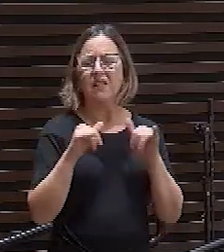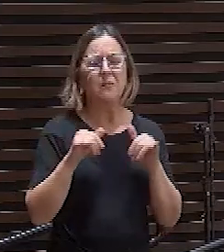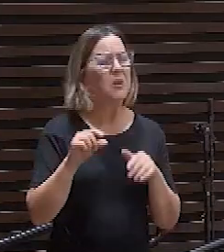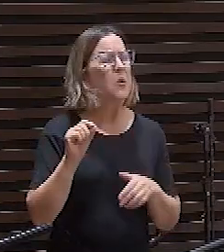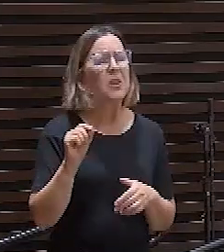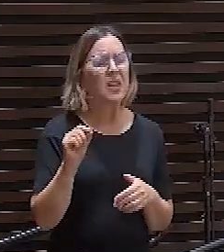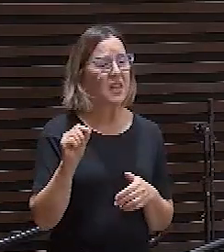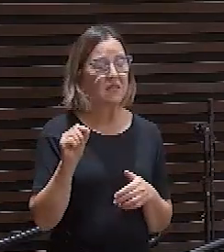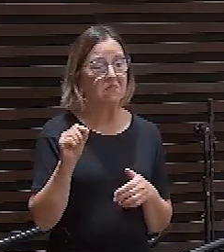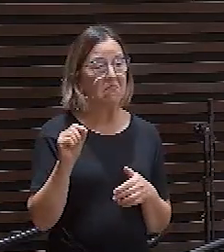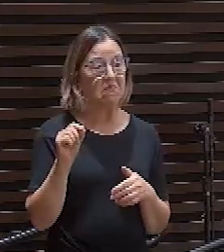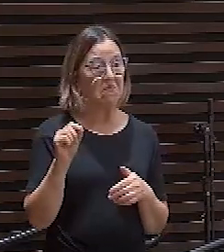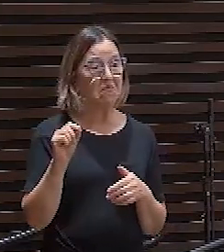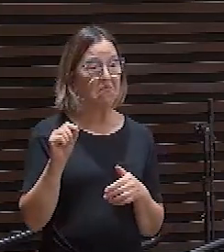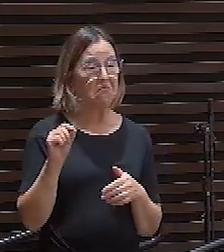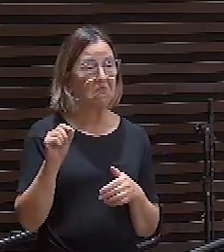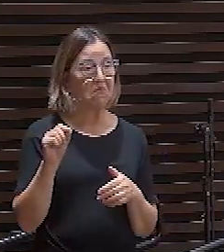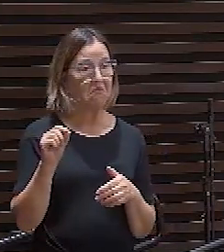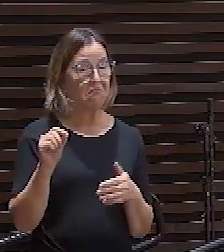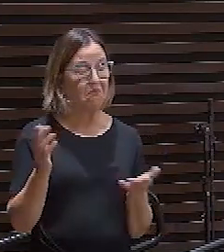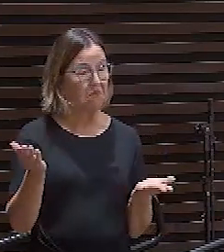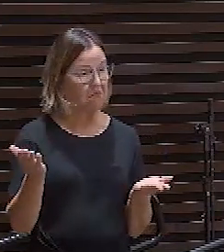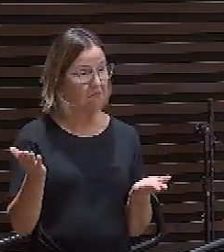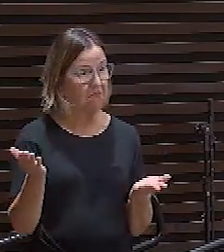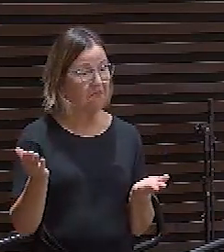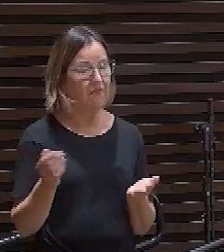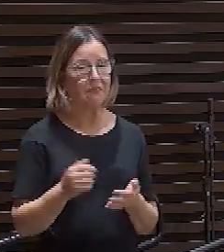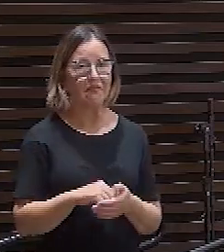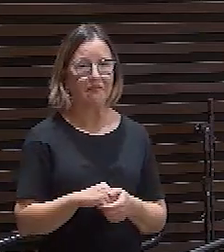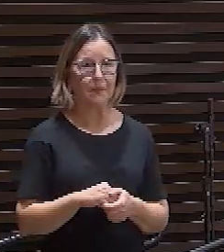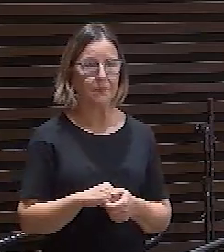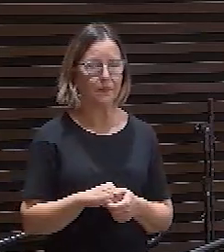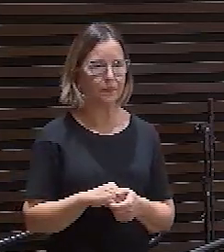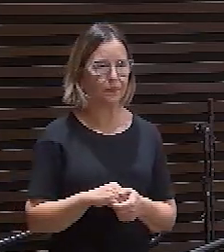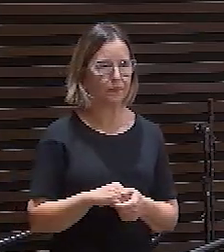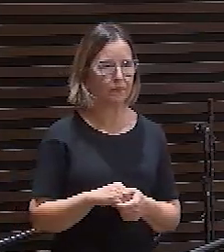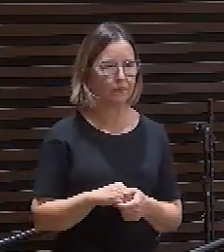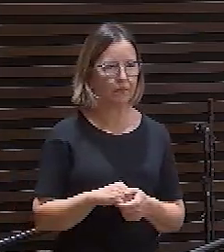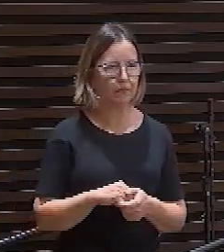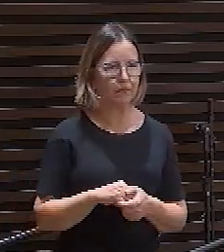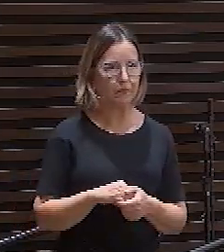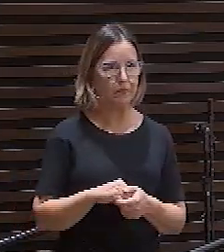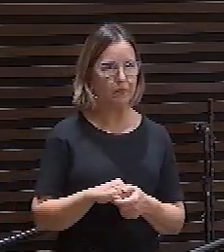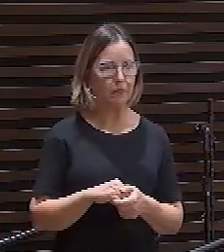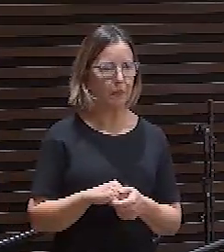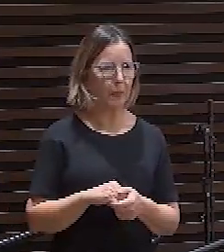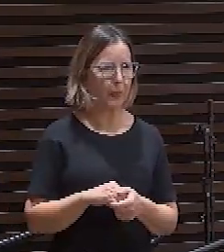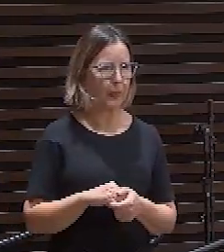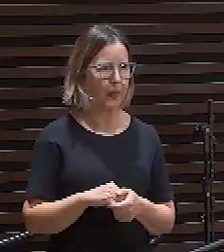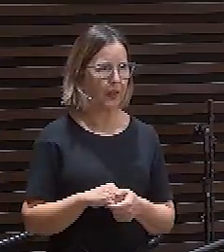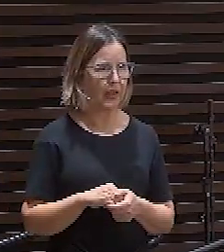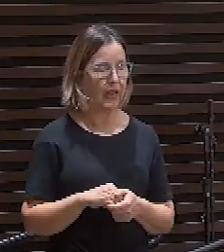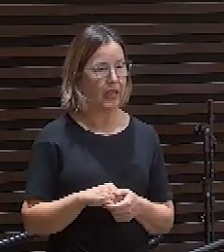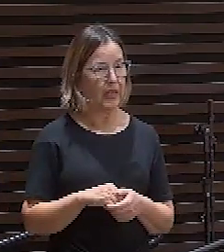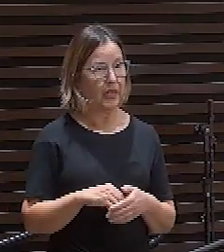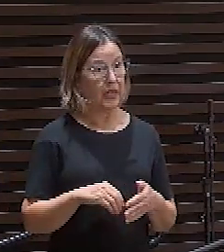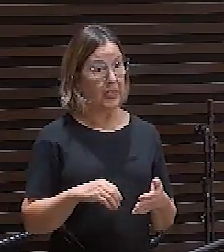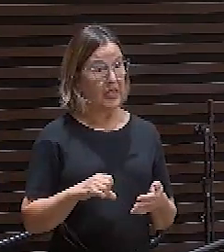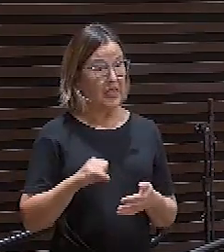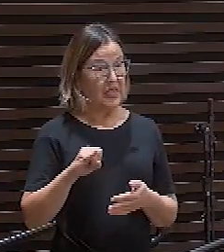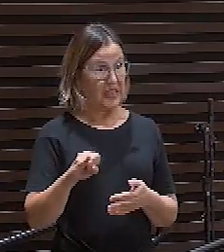Porque ninguém fica sem transmitir nada. Não dá para falar assim, bom, então, se eu não creio, eu não vou